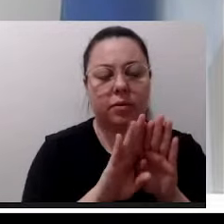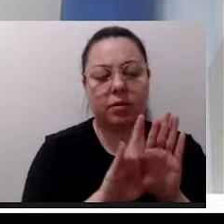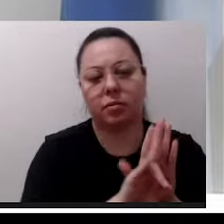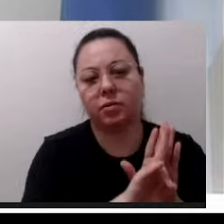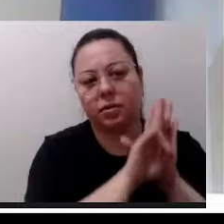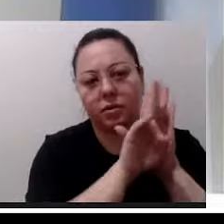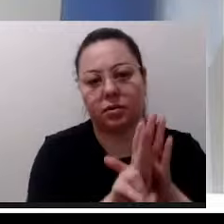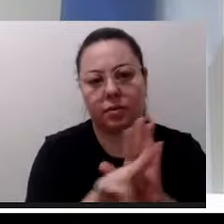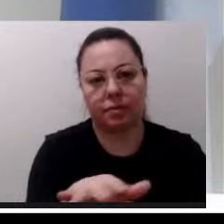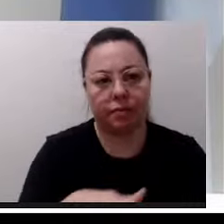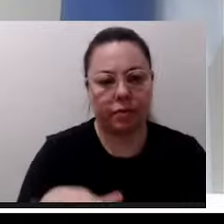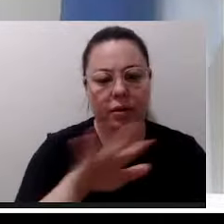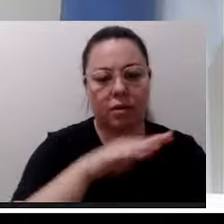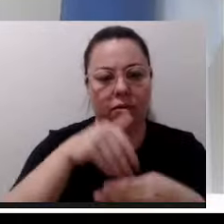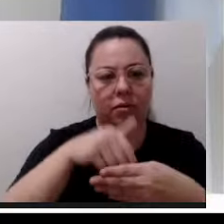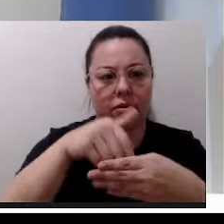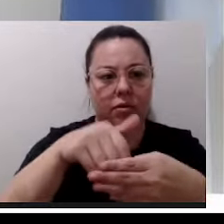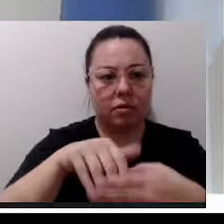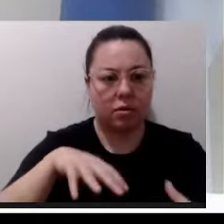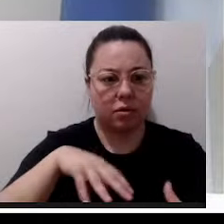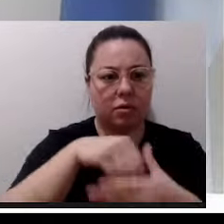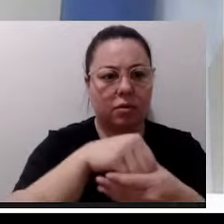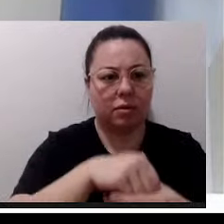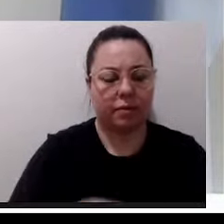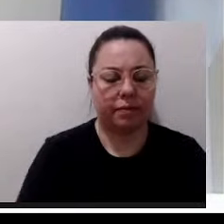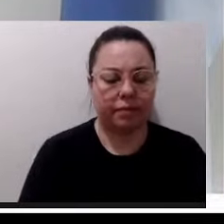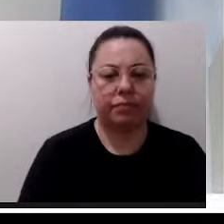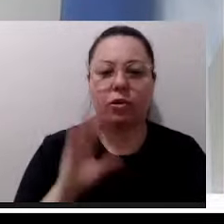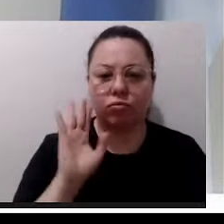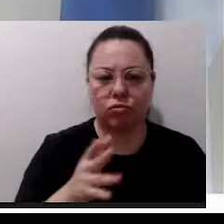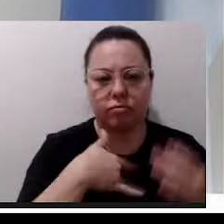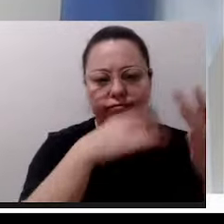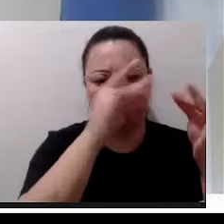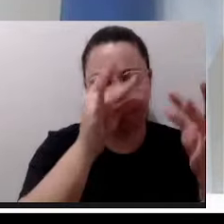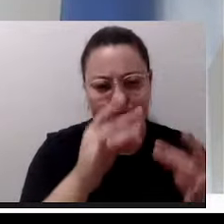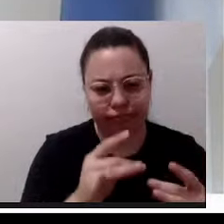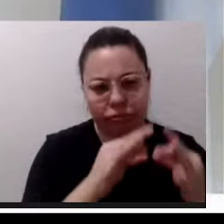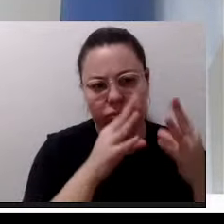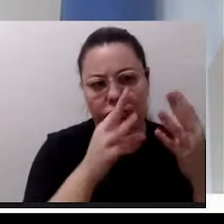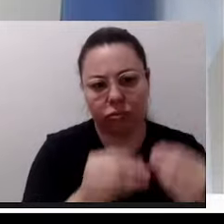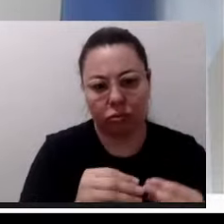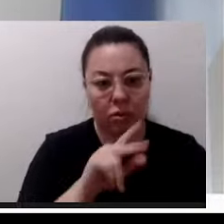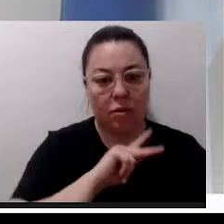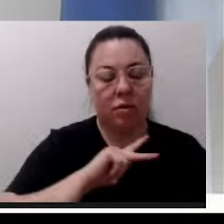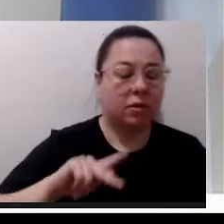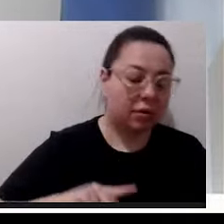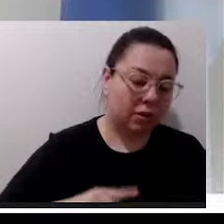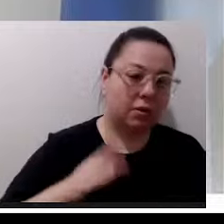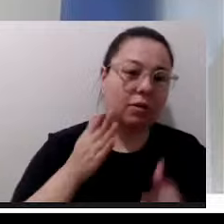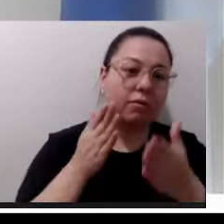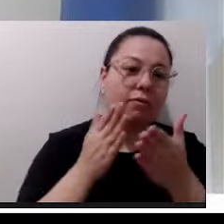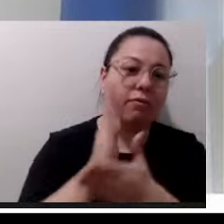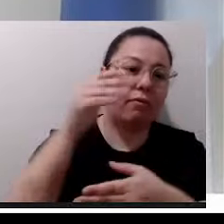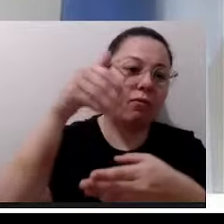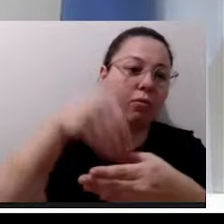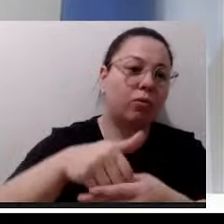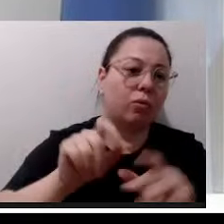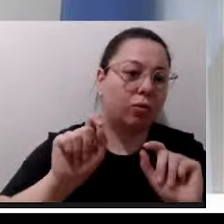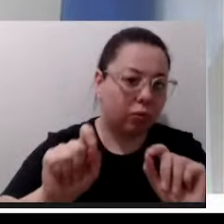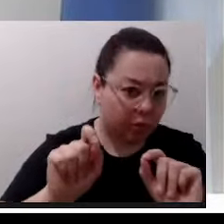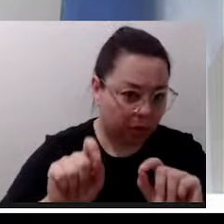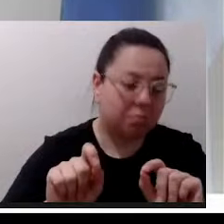na comissão. Feitas tais considerações, a presidência votou pela aprovação